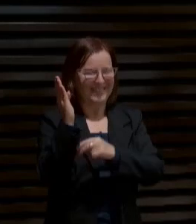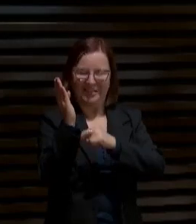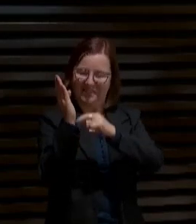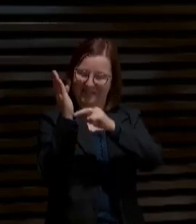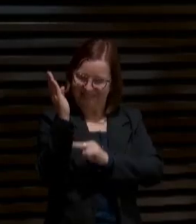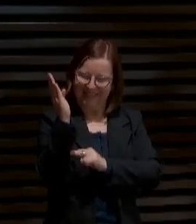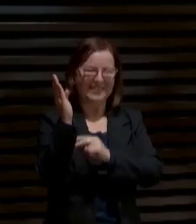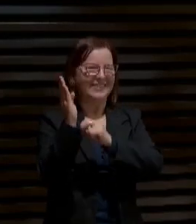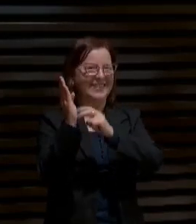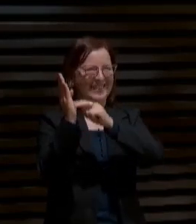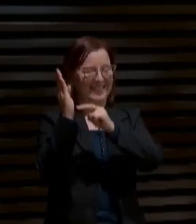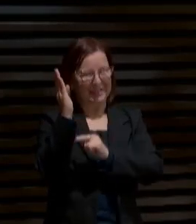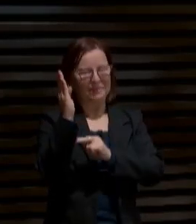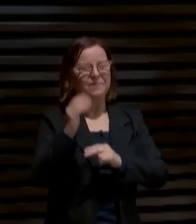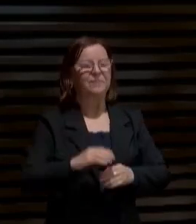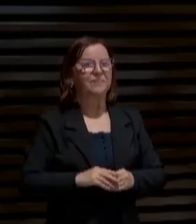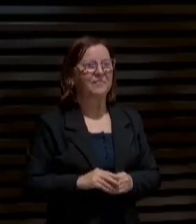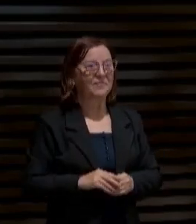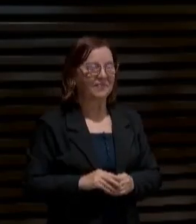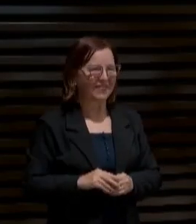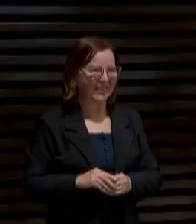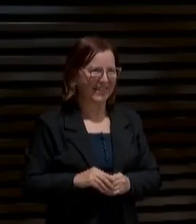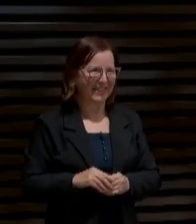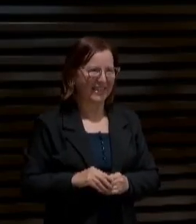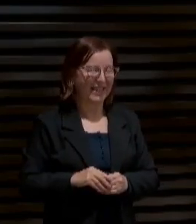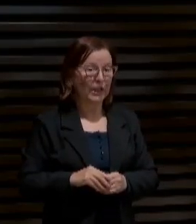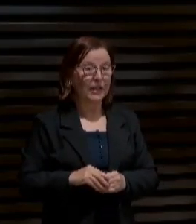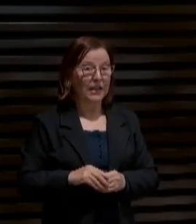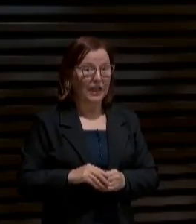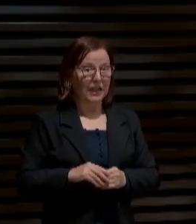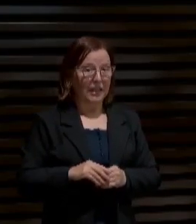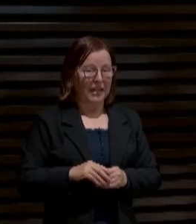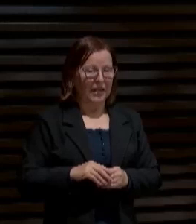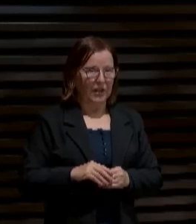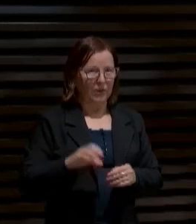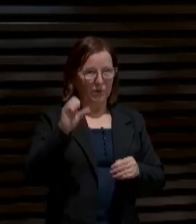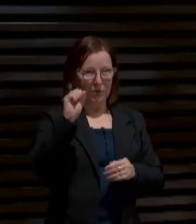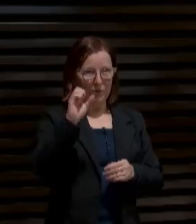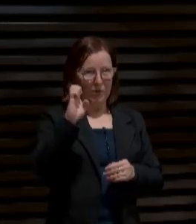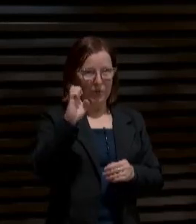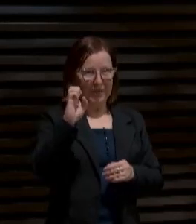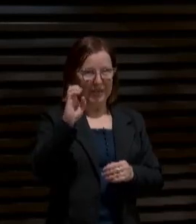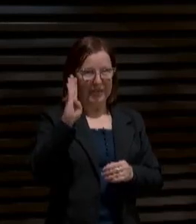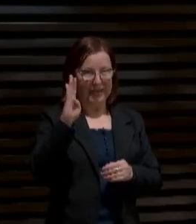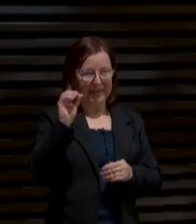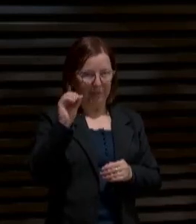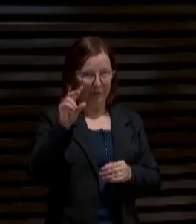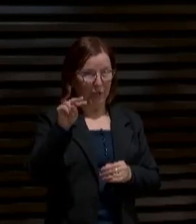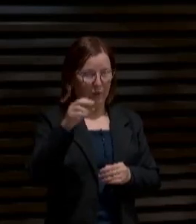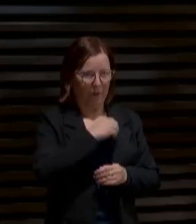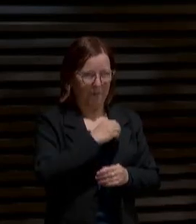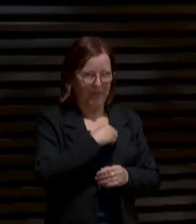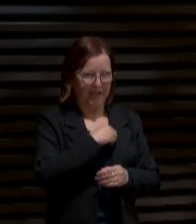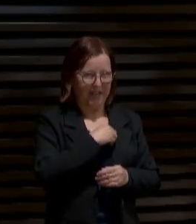seu vale mesmo é o pecado o pecado puxa a gente para baixo e agora a